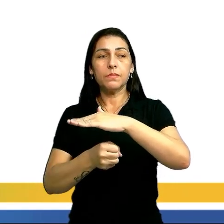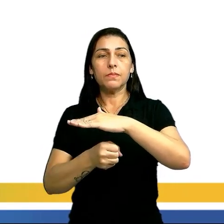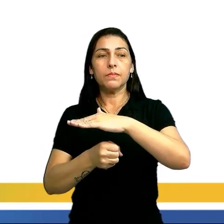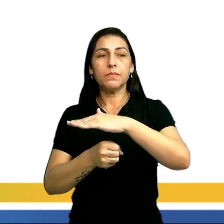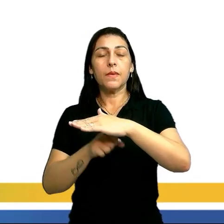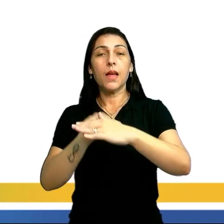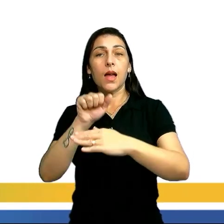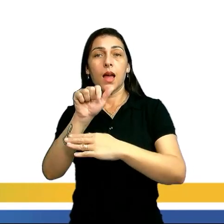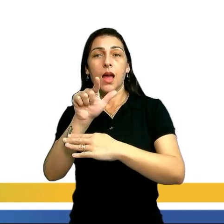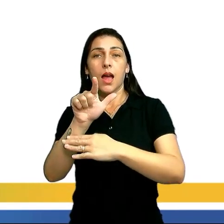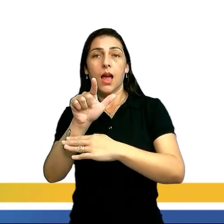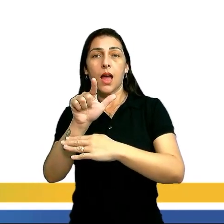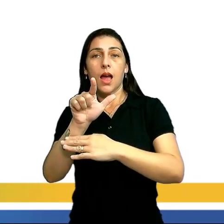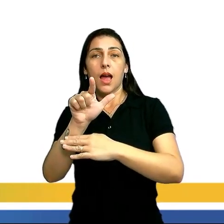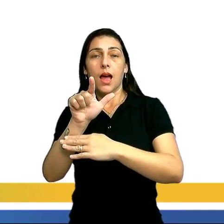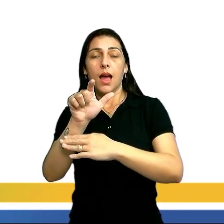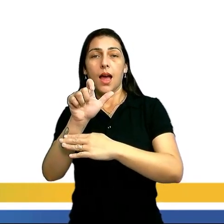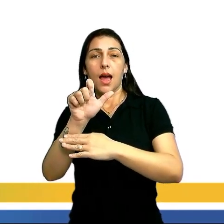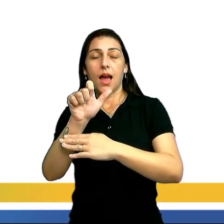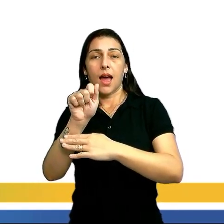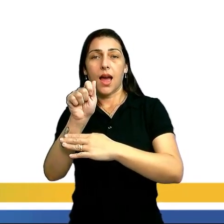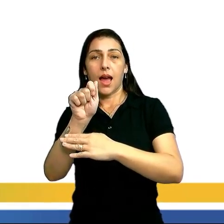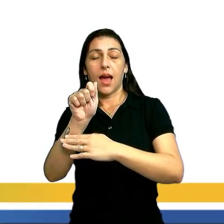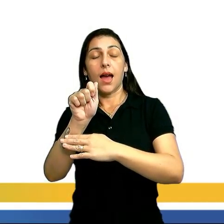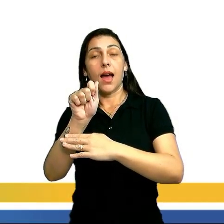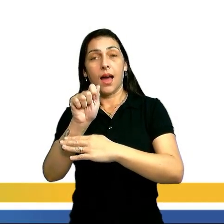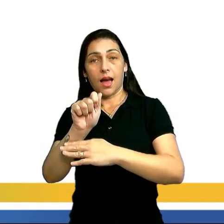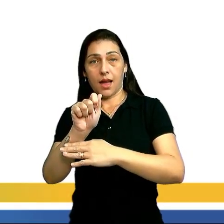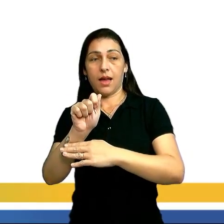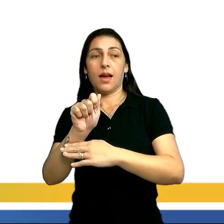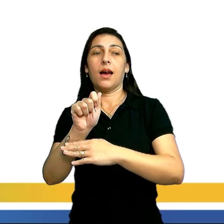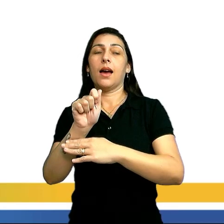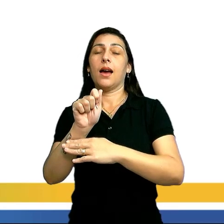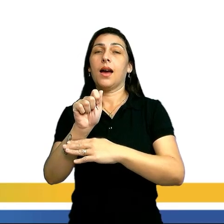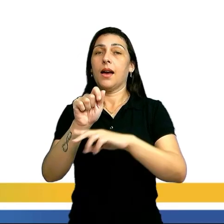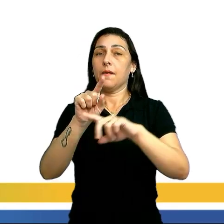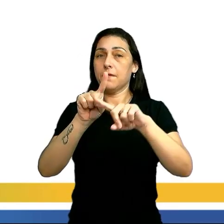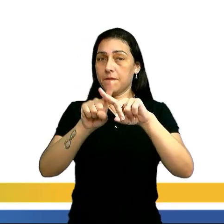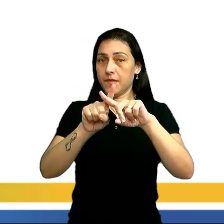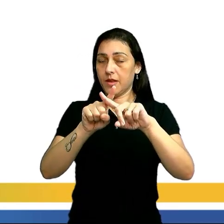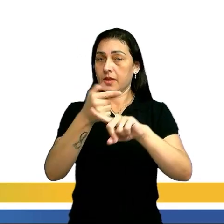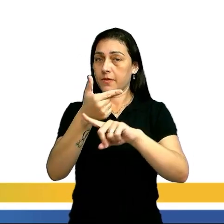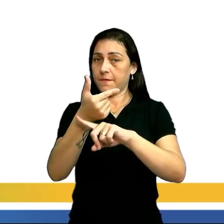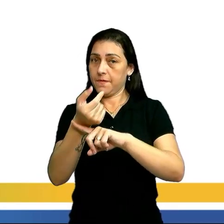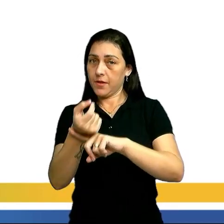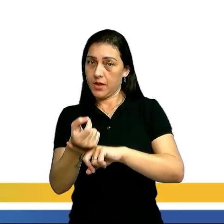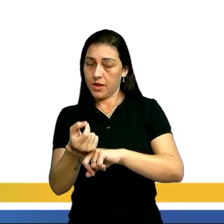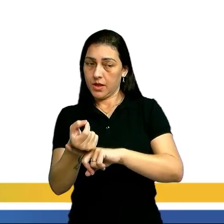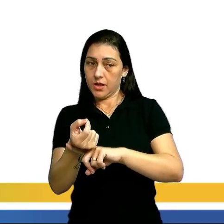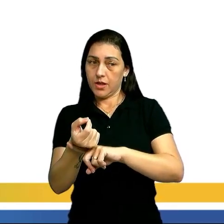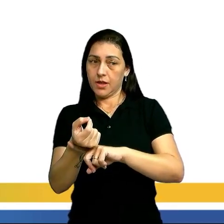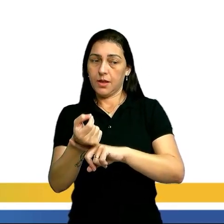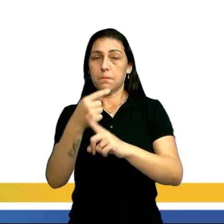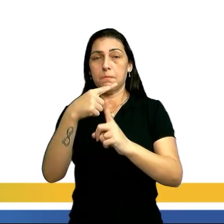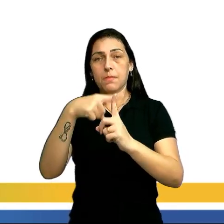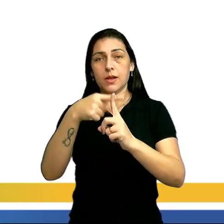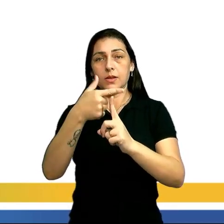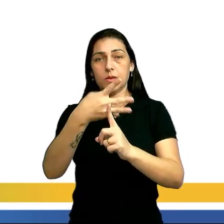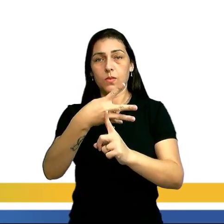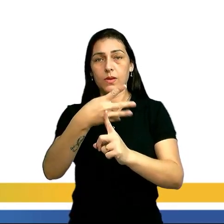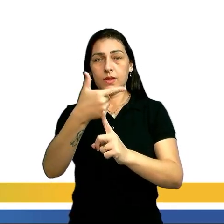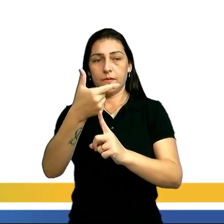Alfa vezes, tá? Ou A, a gente podemos dizer, perdão, A vezes 20